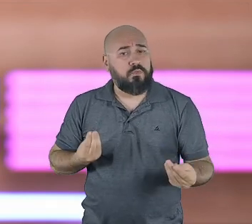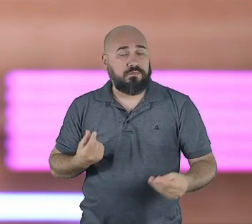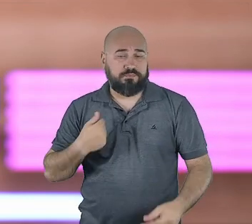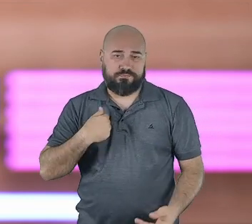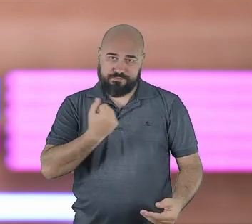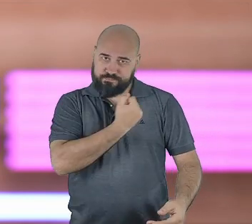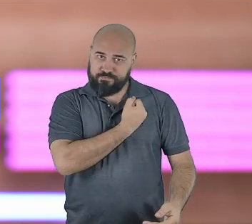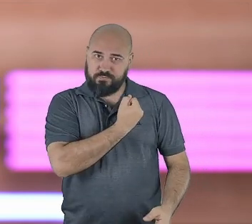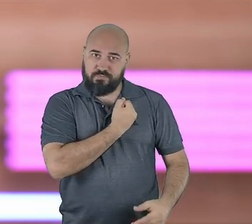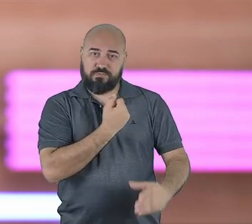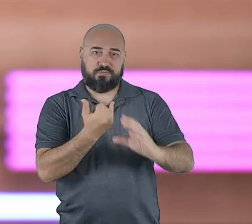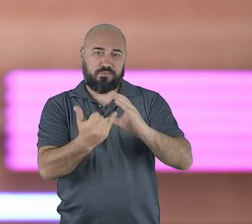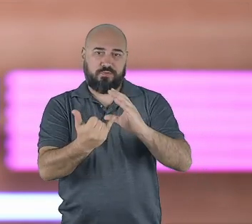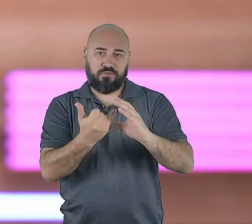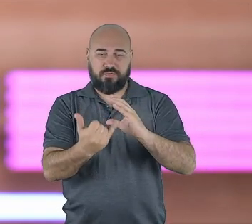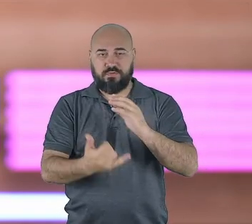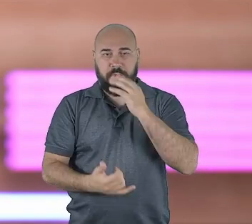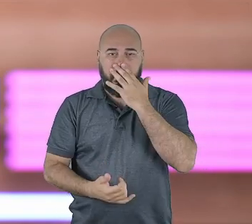98244